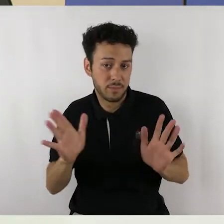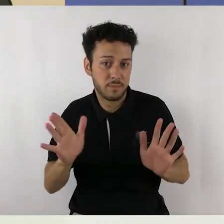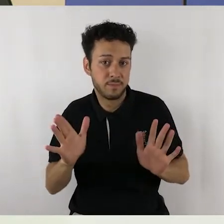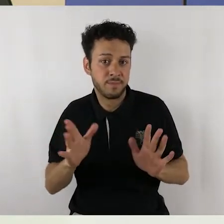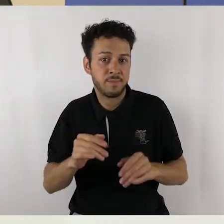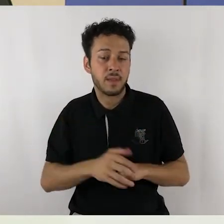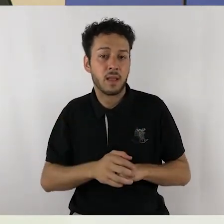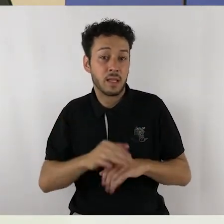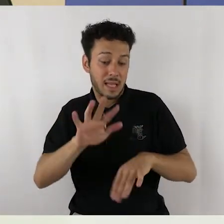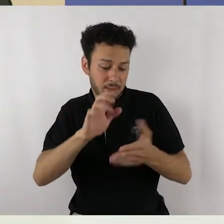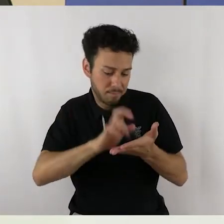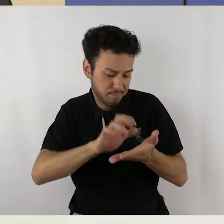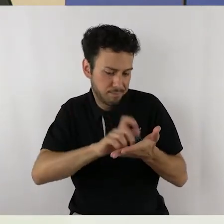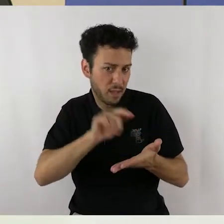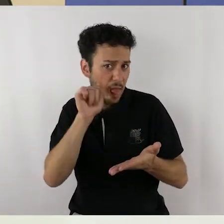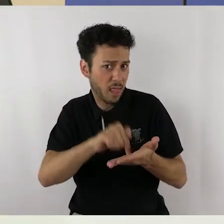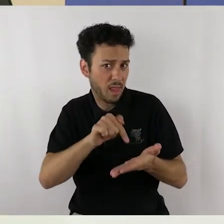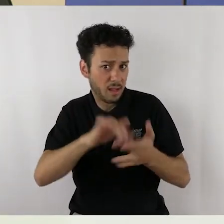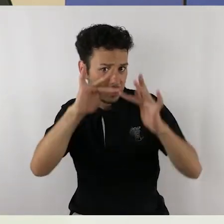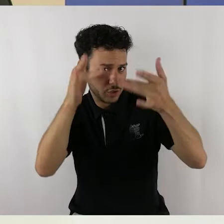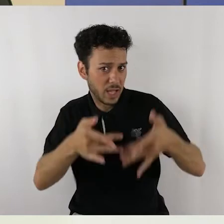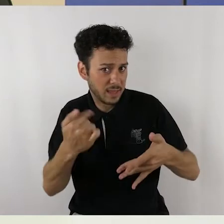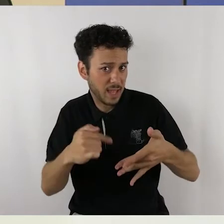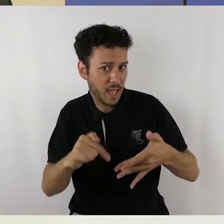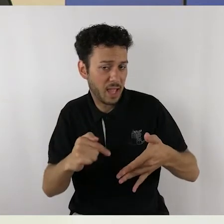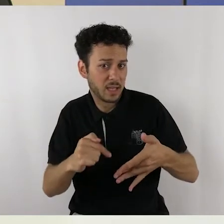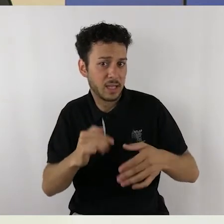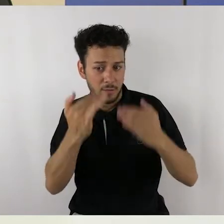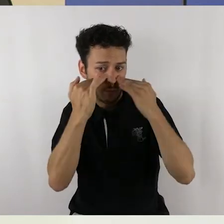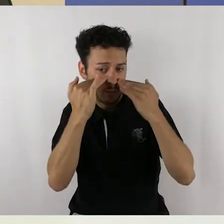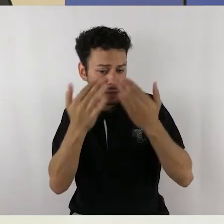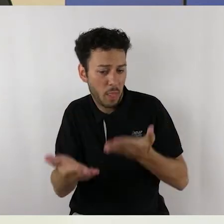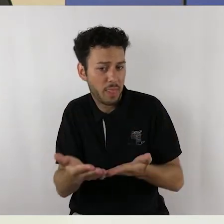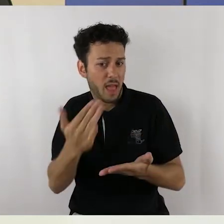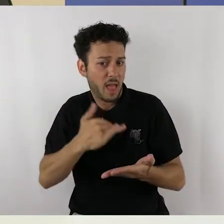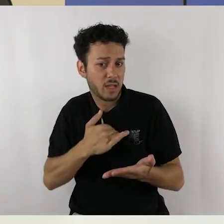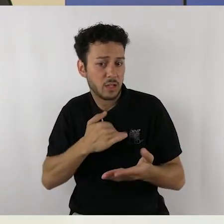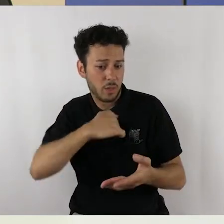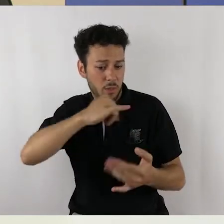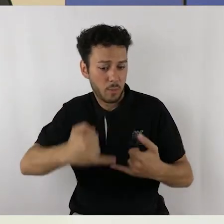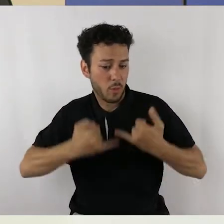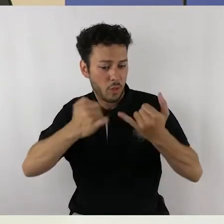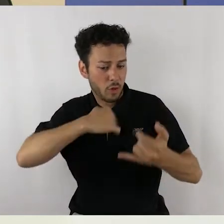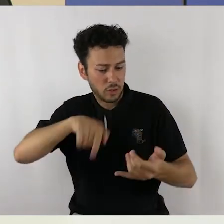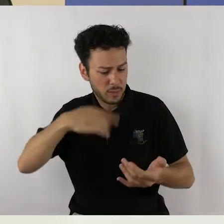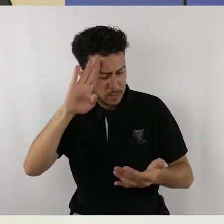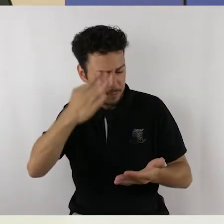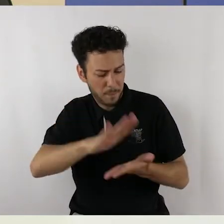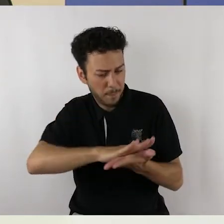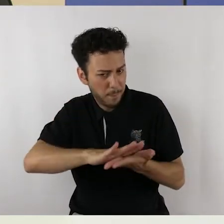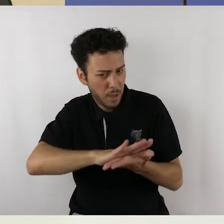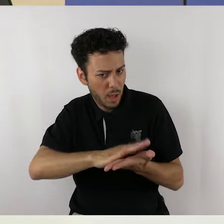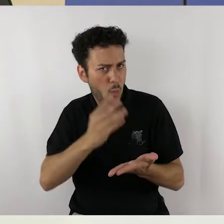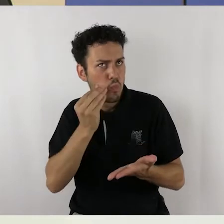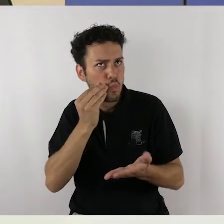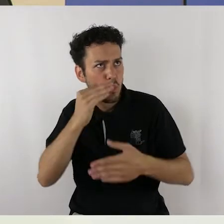ou seja esta calculadora dá-nos esta primeira e fôrma e para Depois termos esta esta base